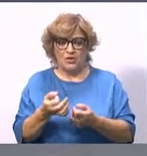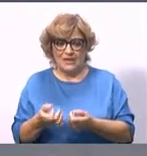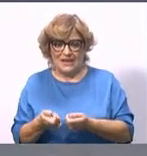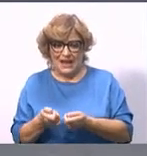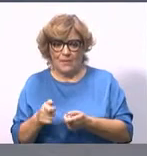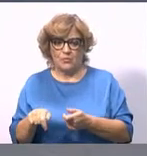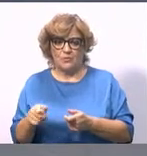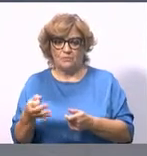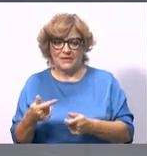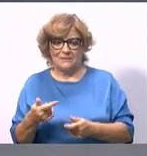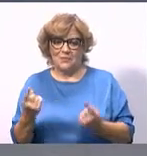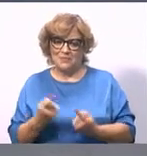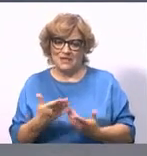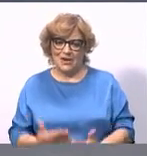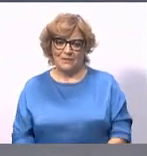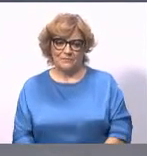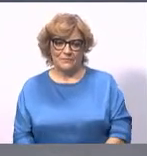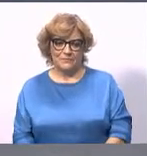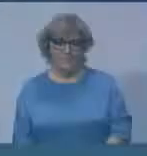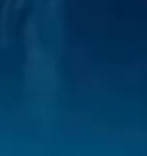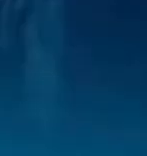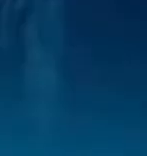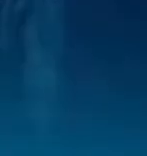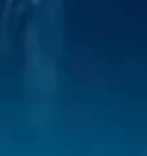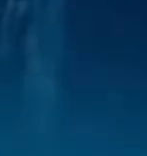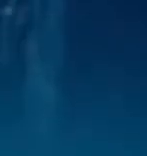consultório@portocanal.pt. Está no ar o consultório.